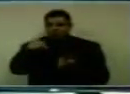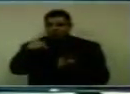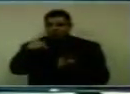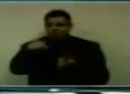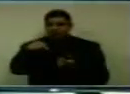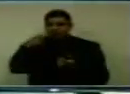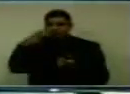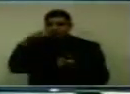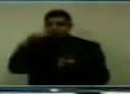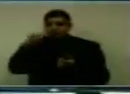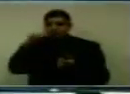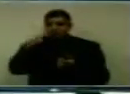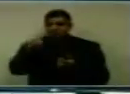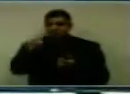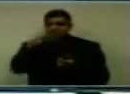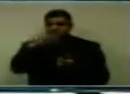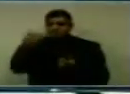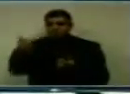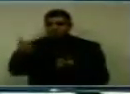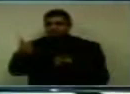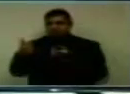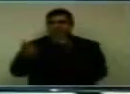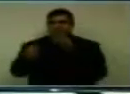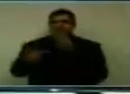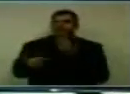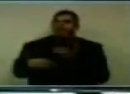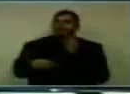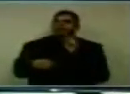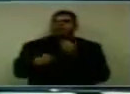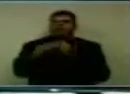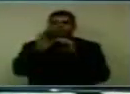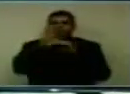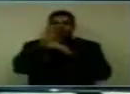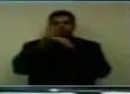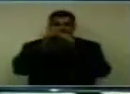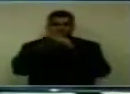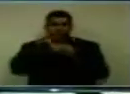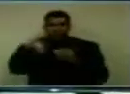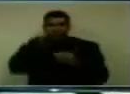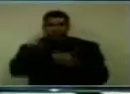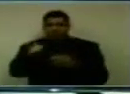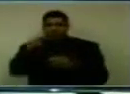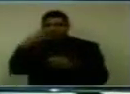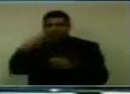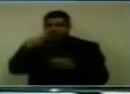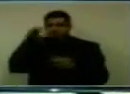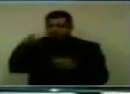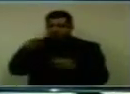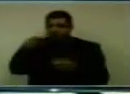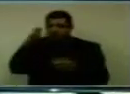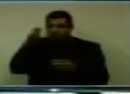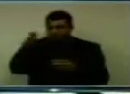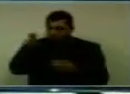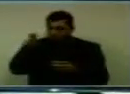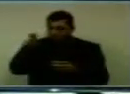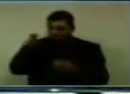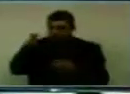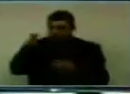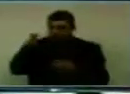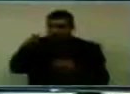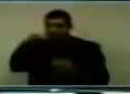a 2010 fosse 31. Portanto, foi estabelecido meta de 4,5,